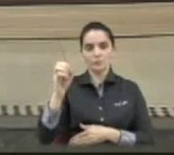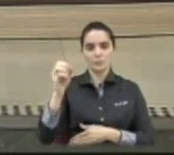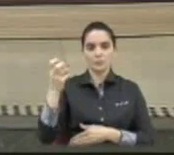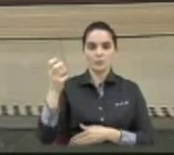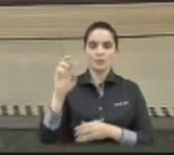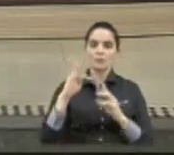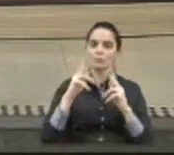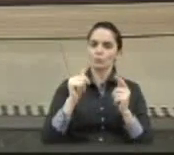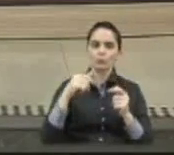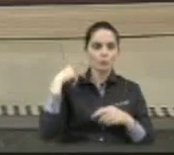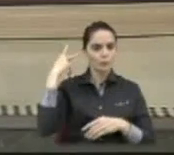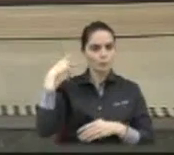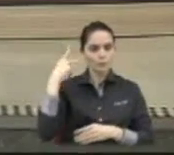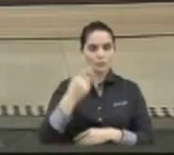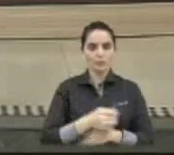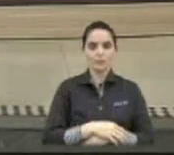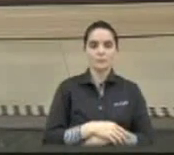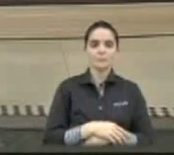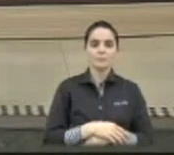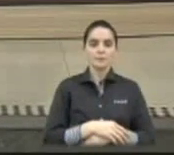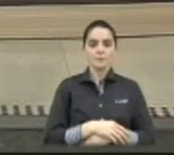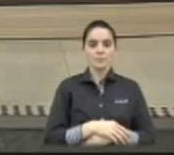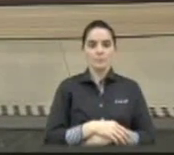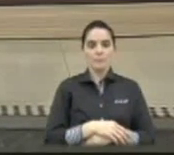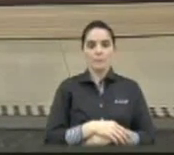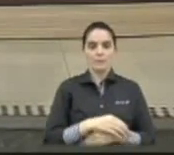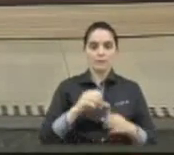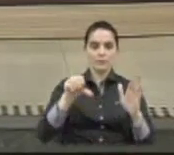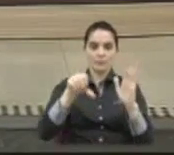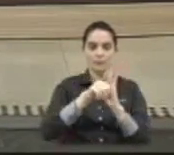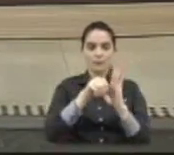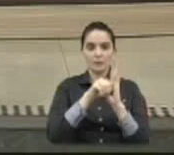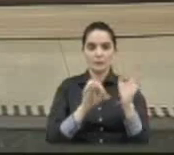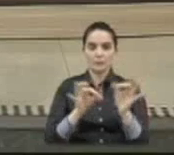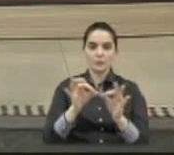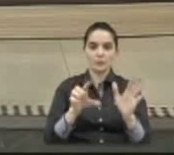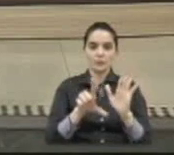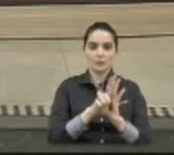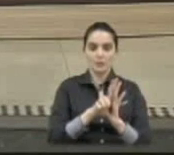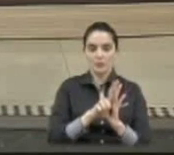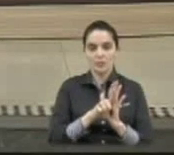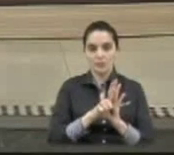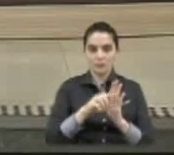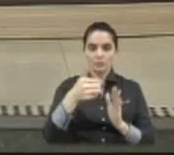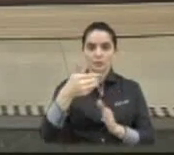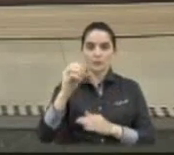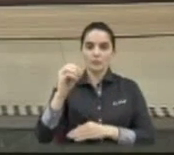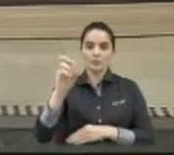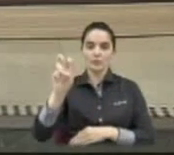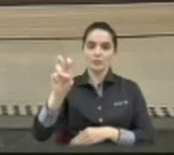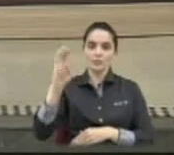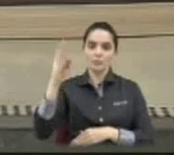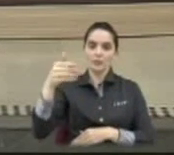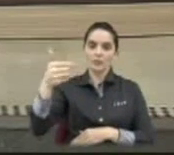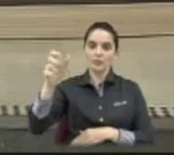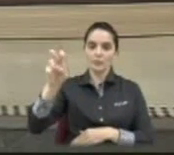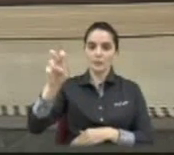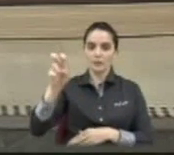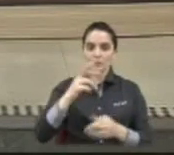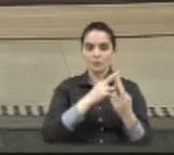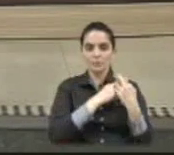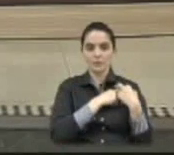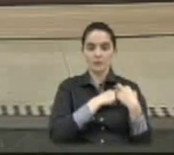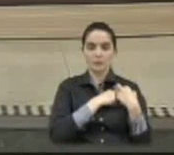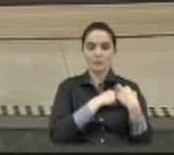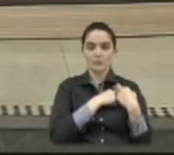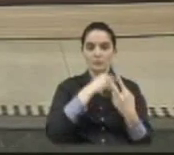203/2015 por todos os vereadores presentes no plenário. Item nono da pauta, projeto de lei número 205/2015,